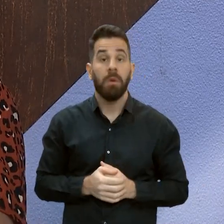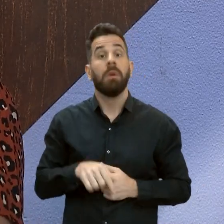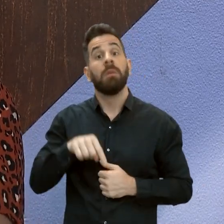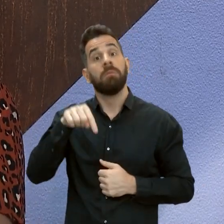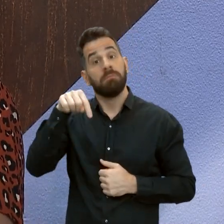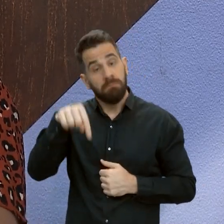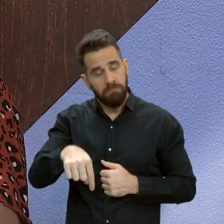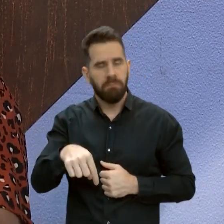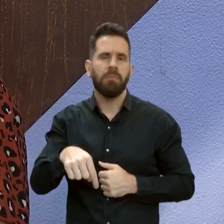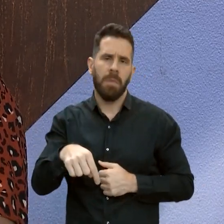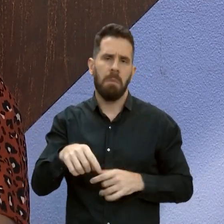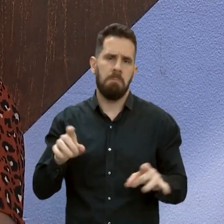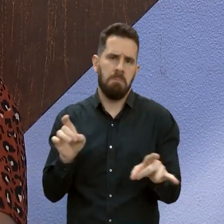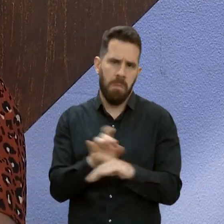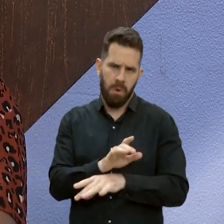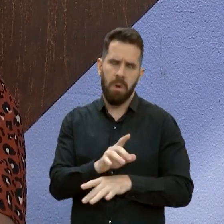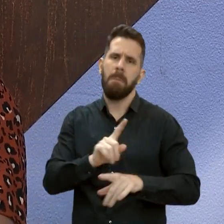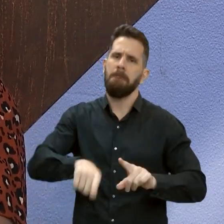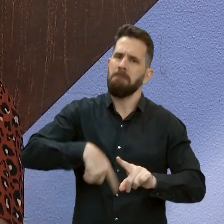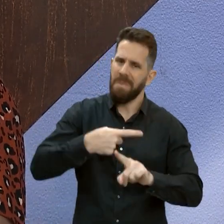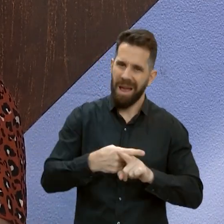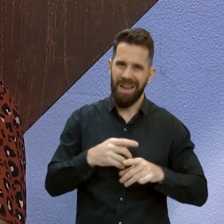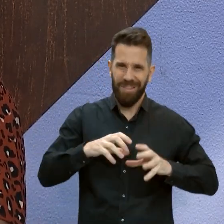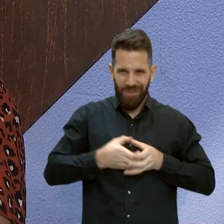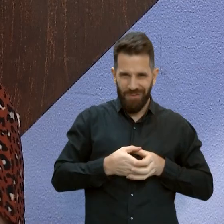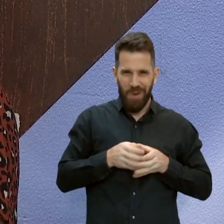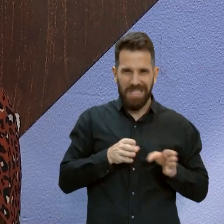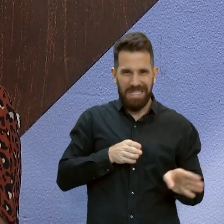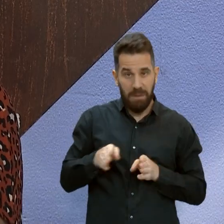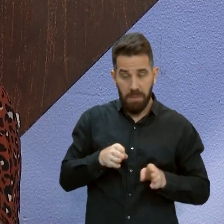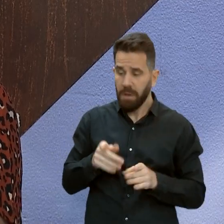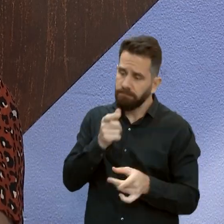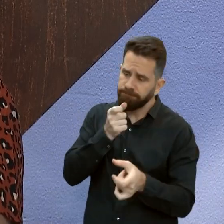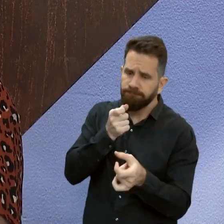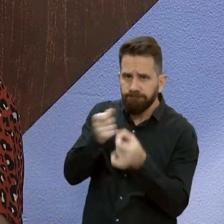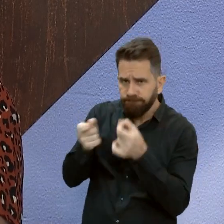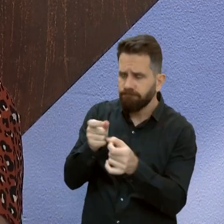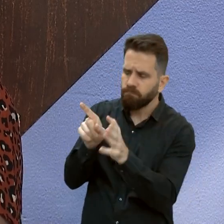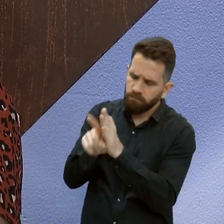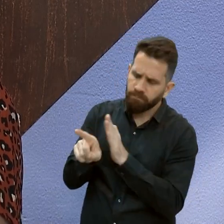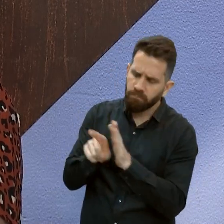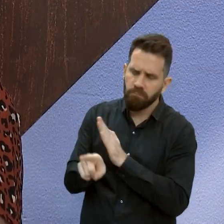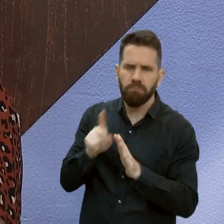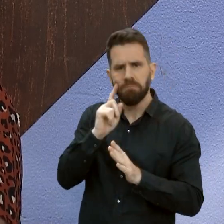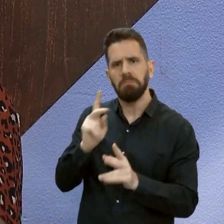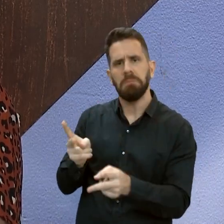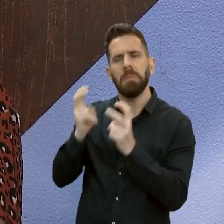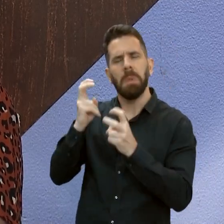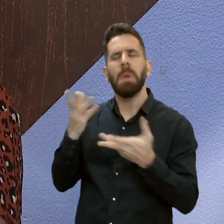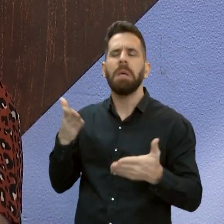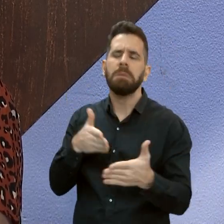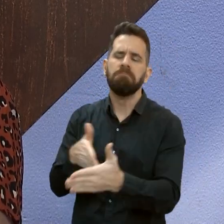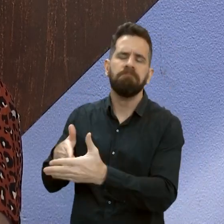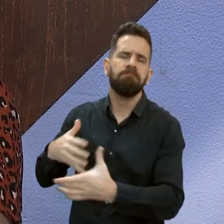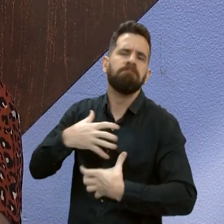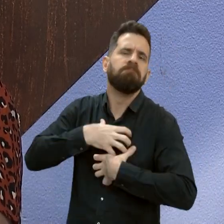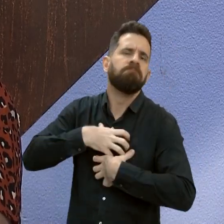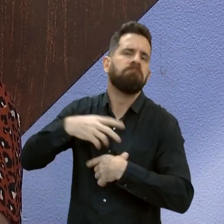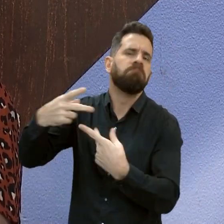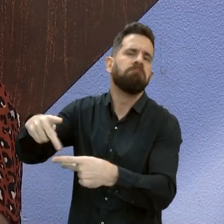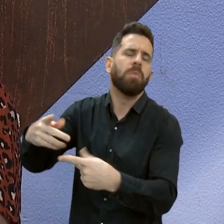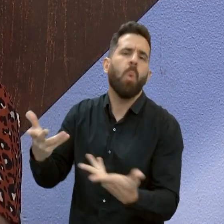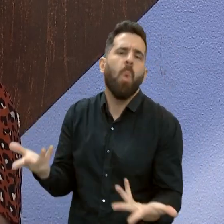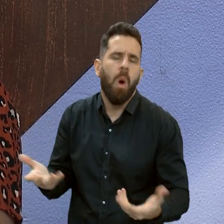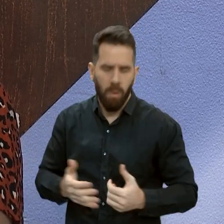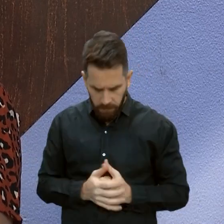ela também será entrevistada no núcleo e nós vamos ver quais são as principais dificuldades que essa pessoa encontra. Então, para ter